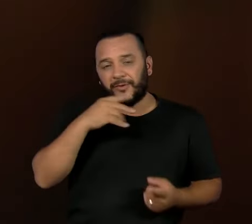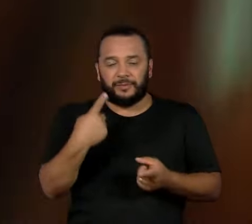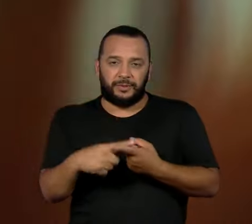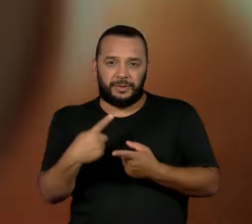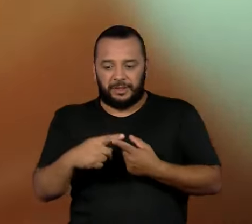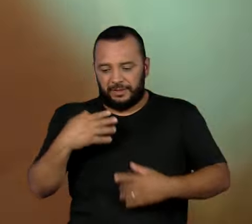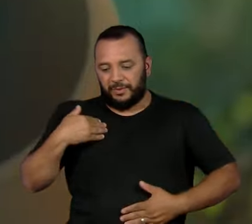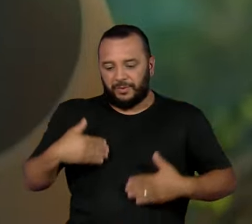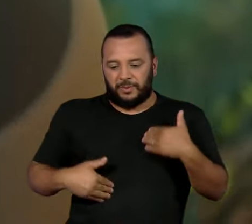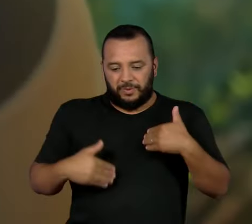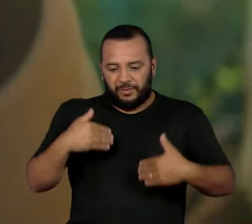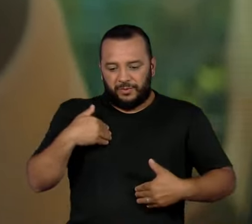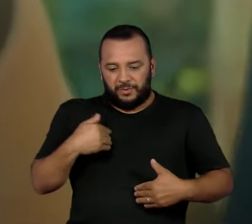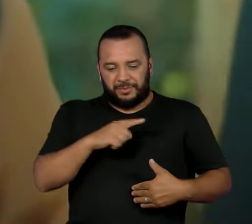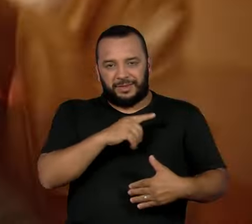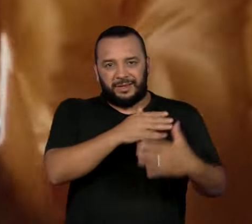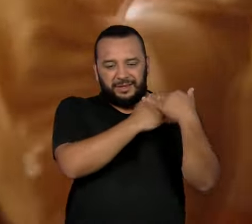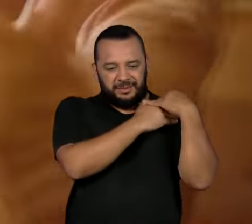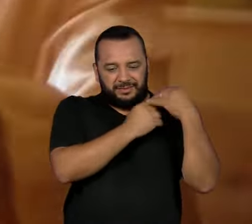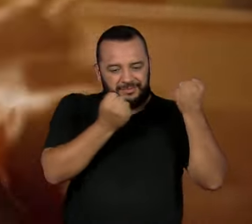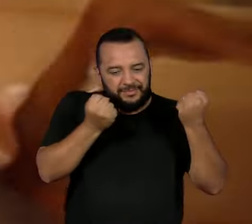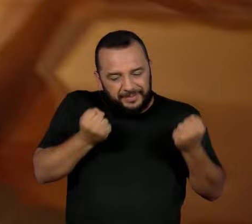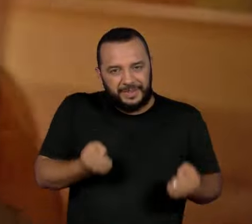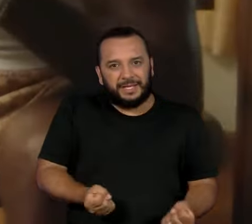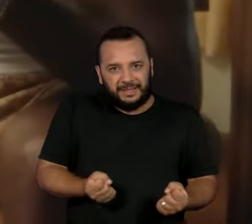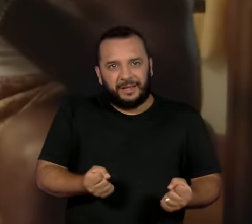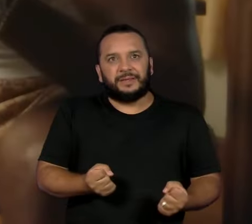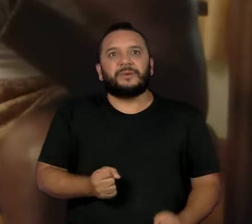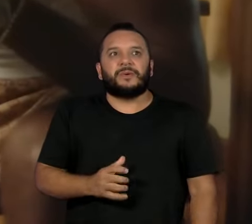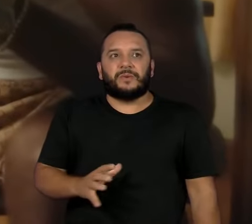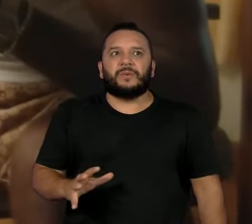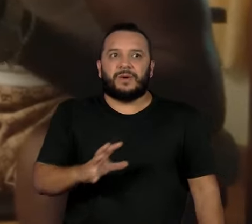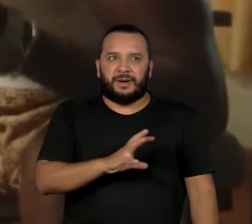carregar o peso, o fardo. O amor,